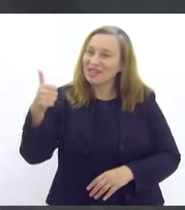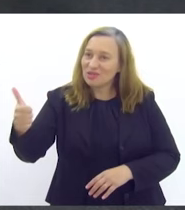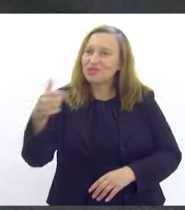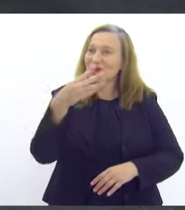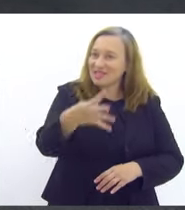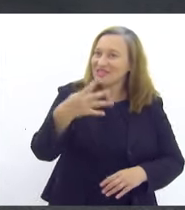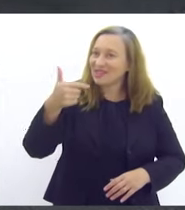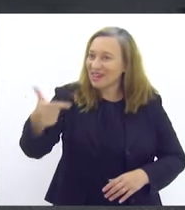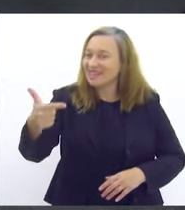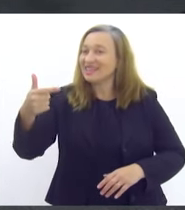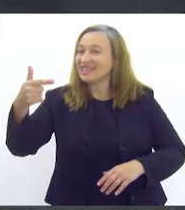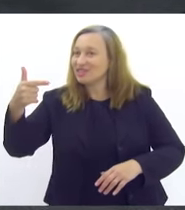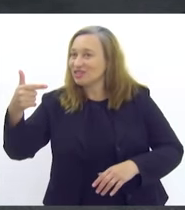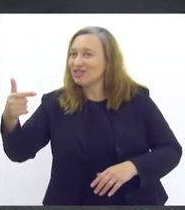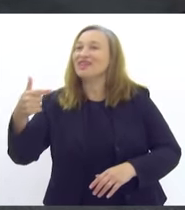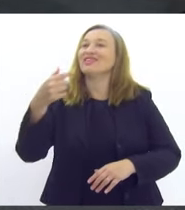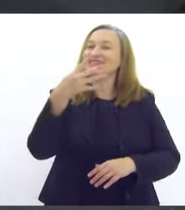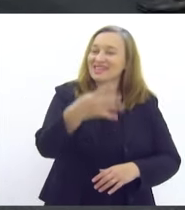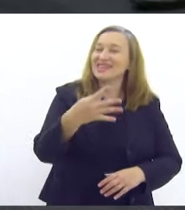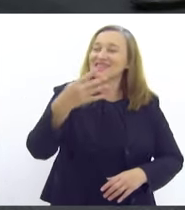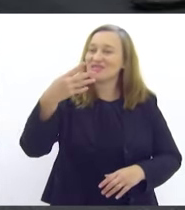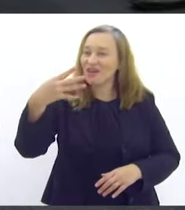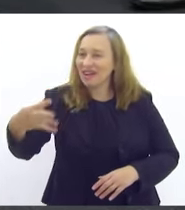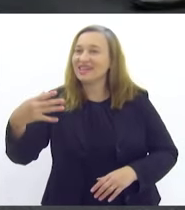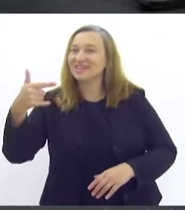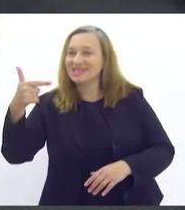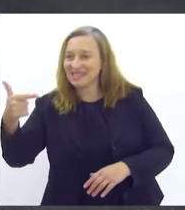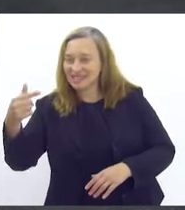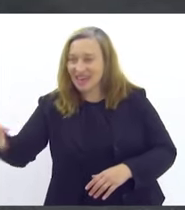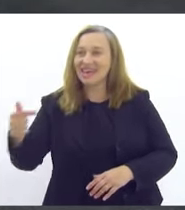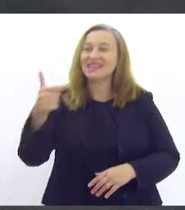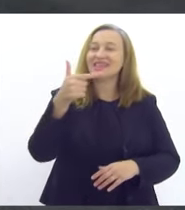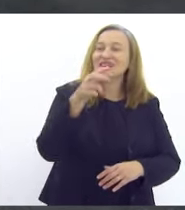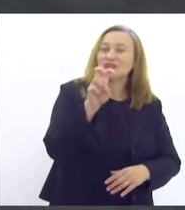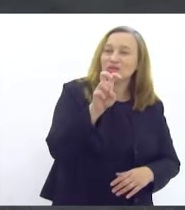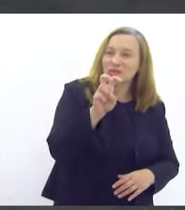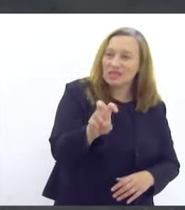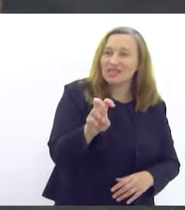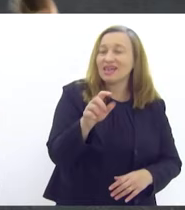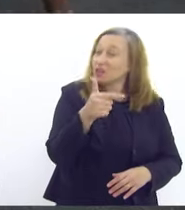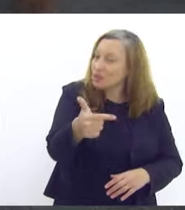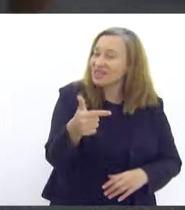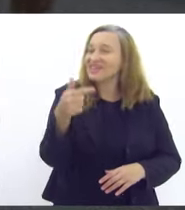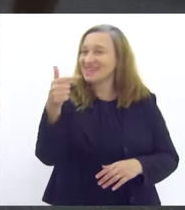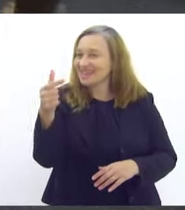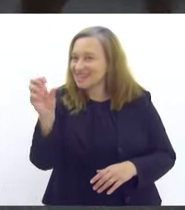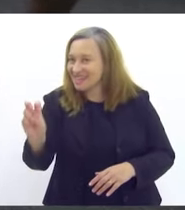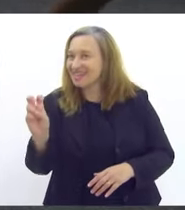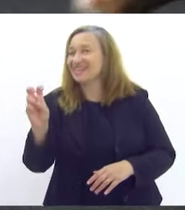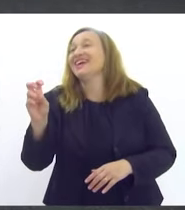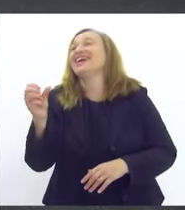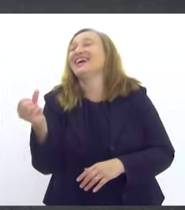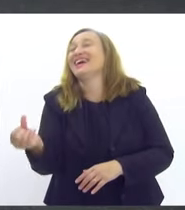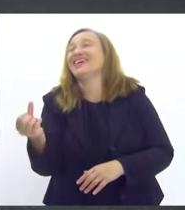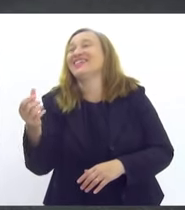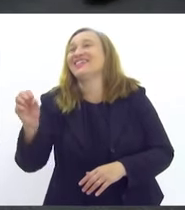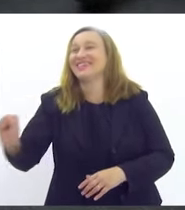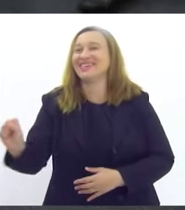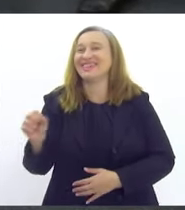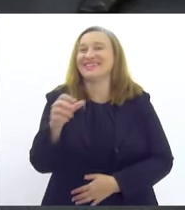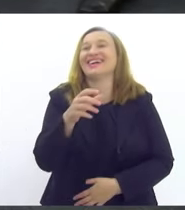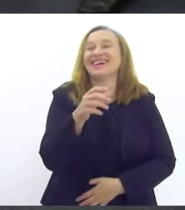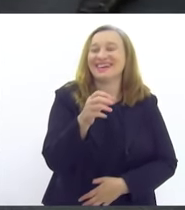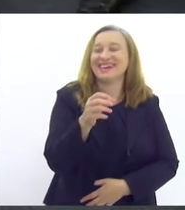442, 447, 513, 224, 268, 314,